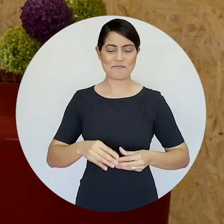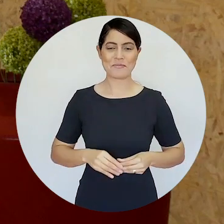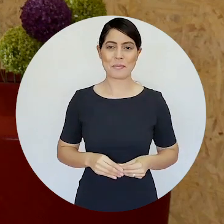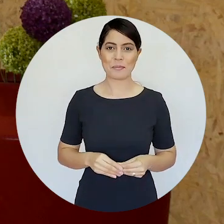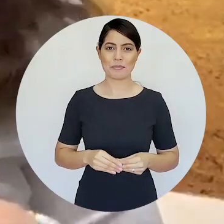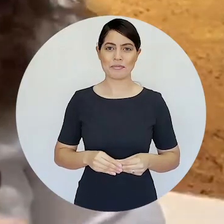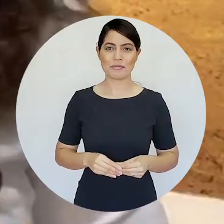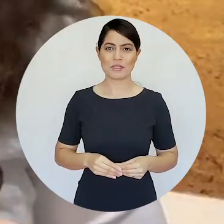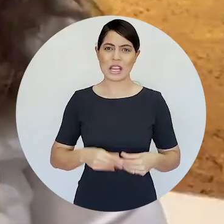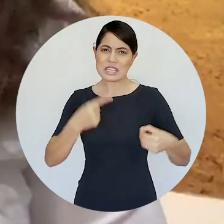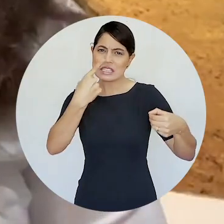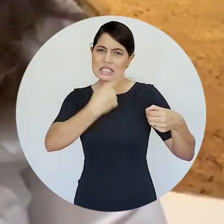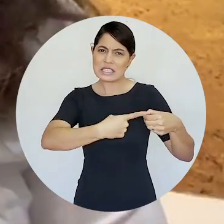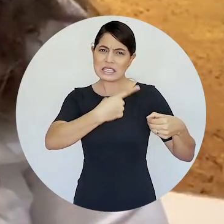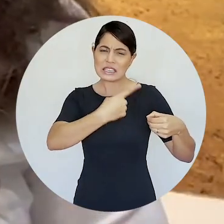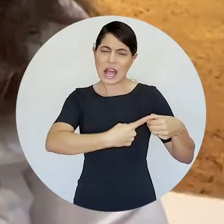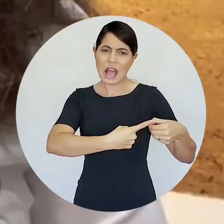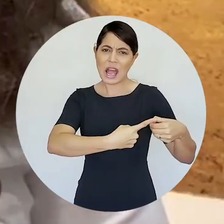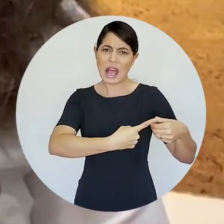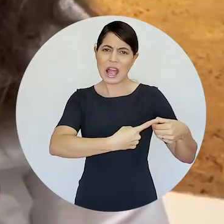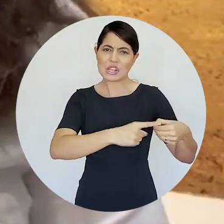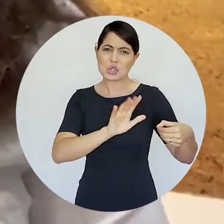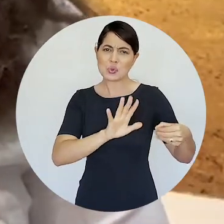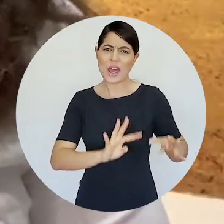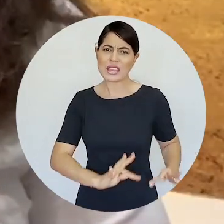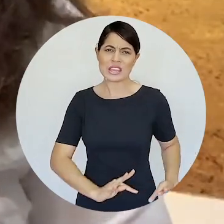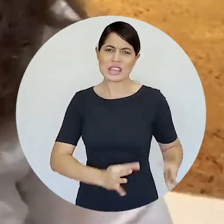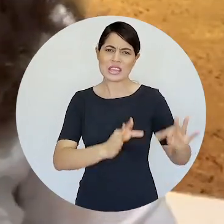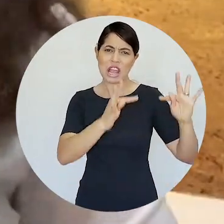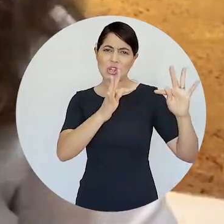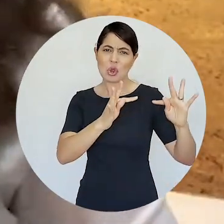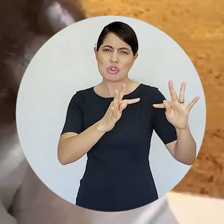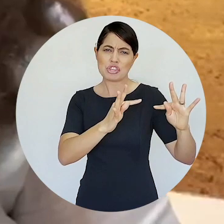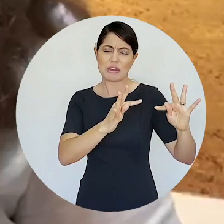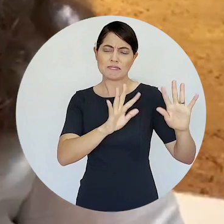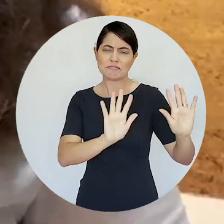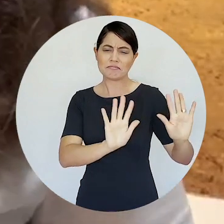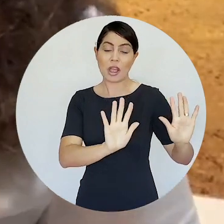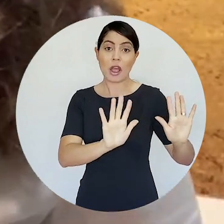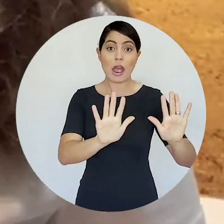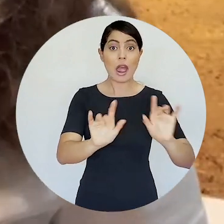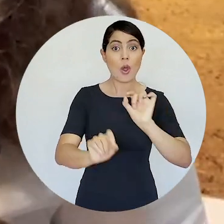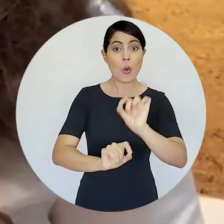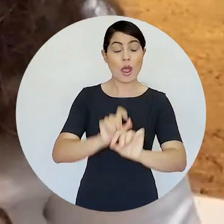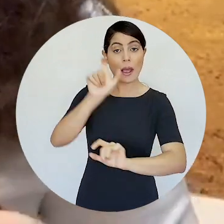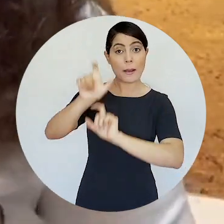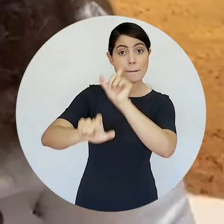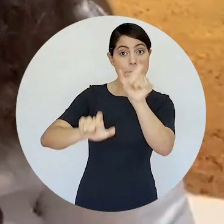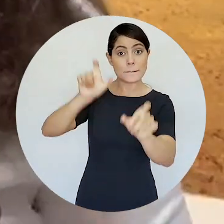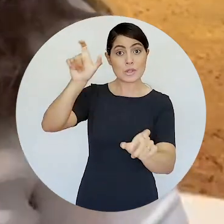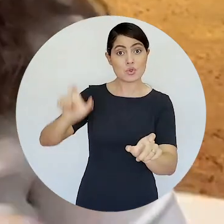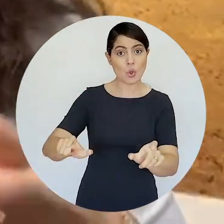Acompanhem comigo. Cidades não são feitas de edificações ou tecnologias, mas por pessoas com